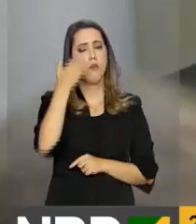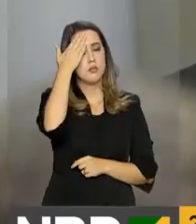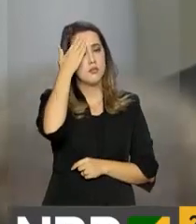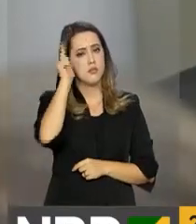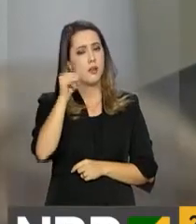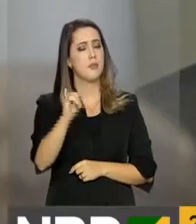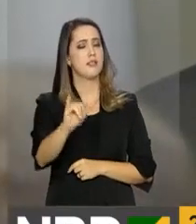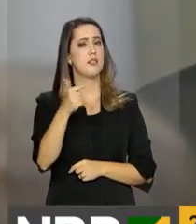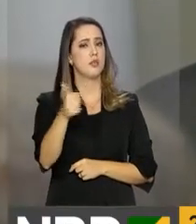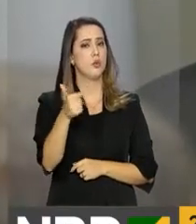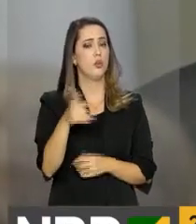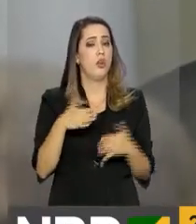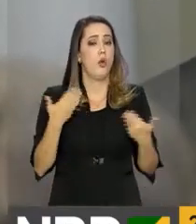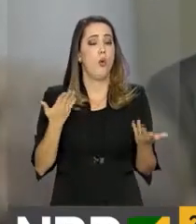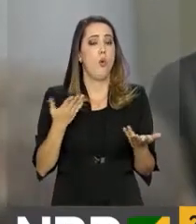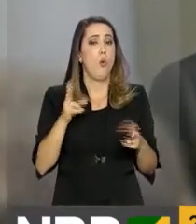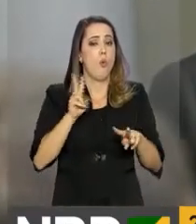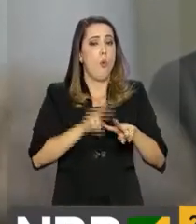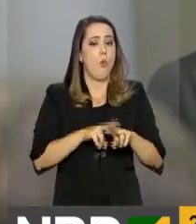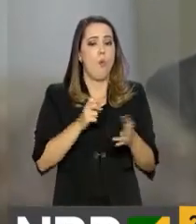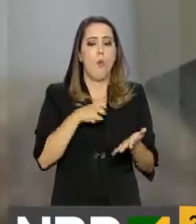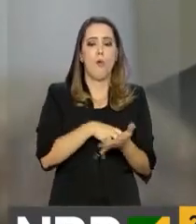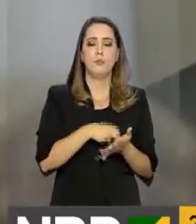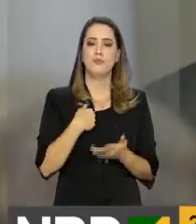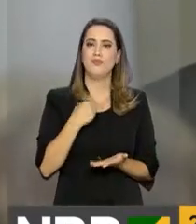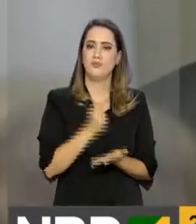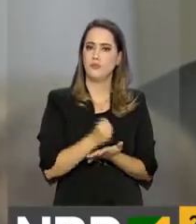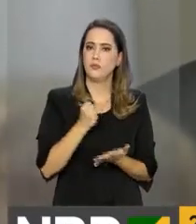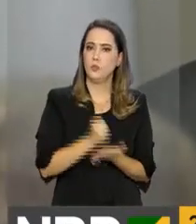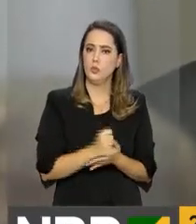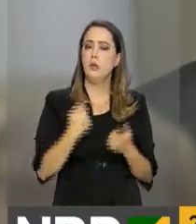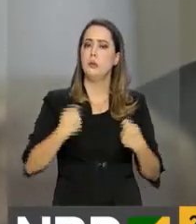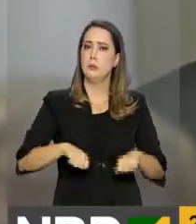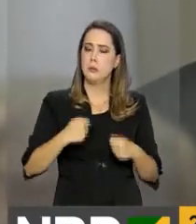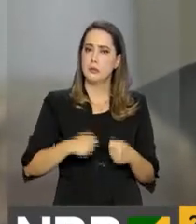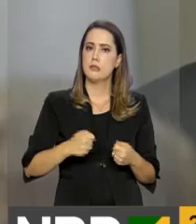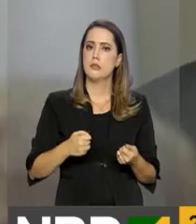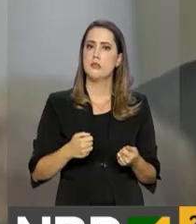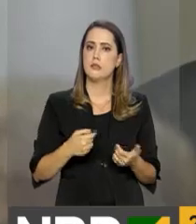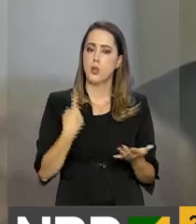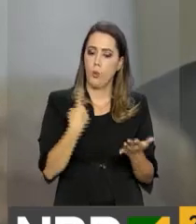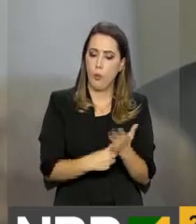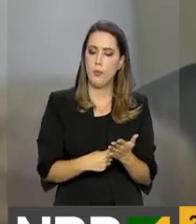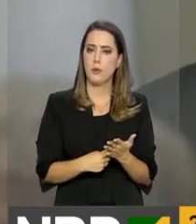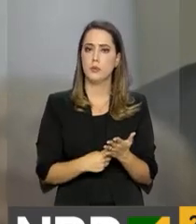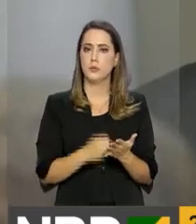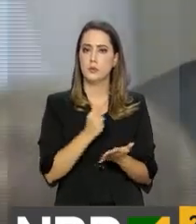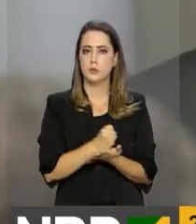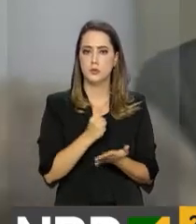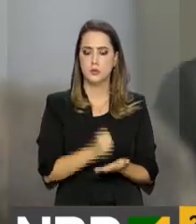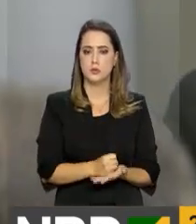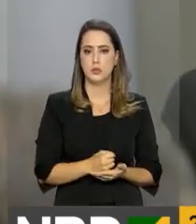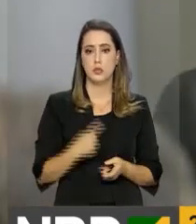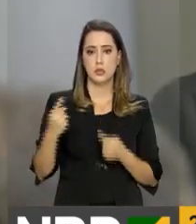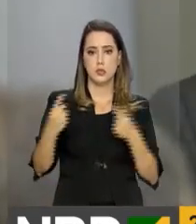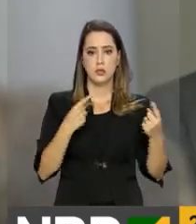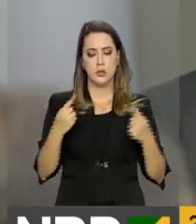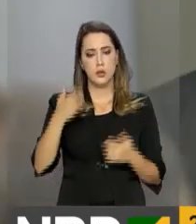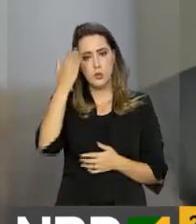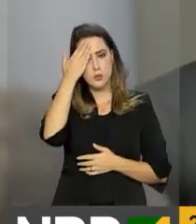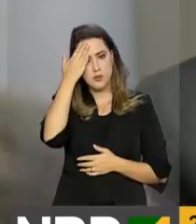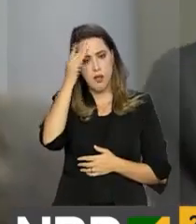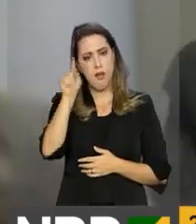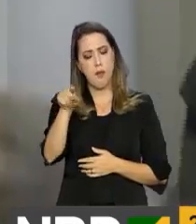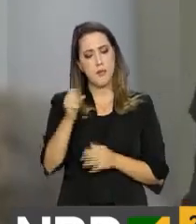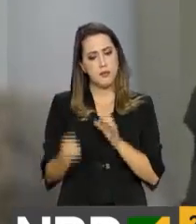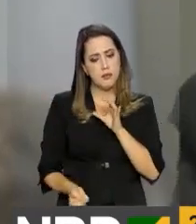a sanção tal e qual. Eu faço um contrato, eu sei que tem que cumprir as regras do contrato. Ora, quando cada um é criativo,